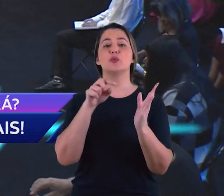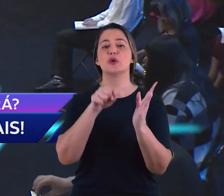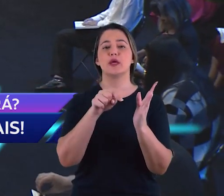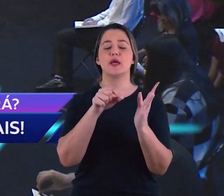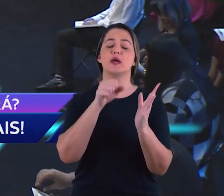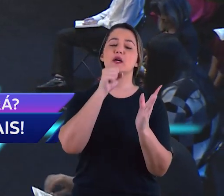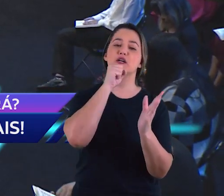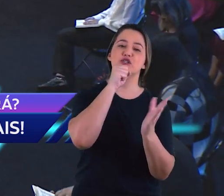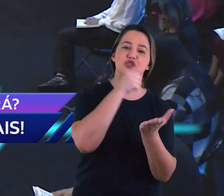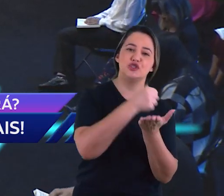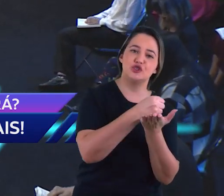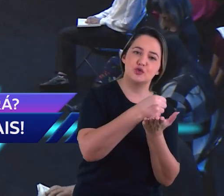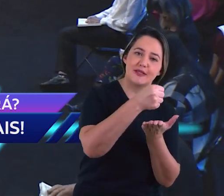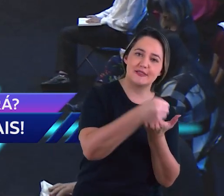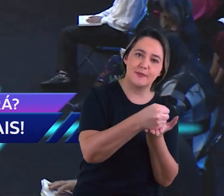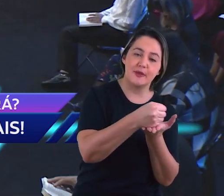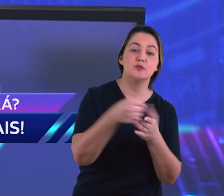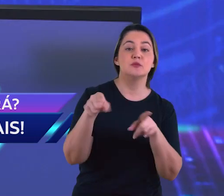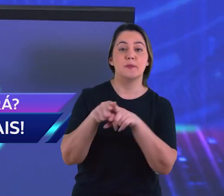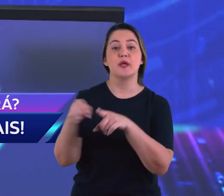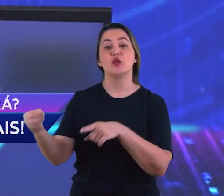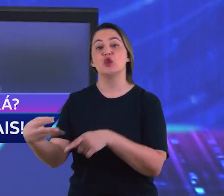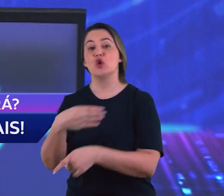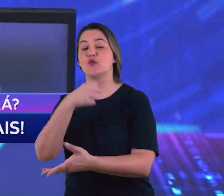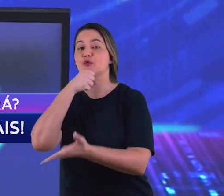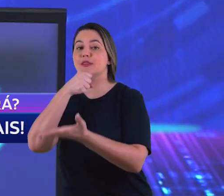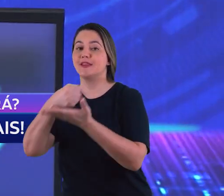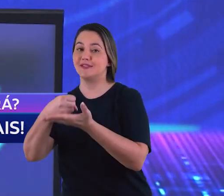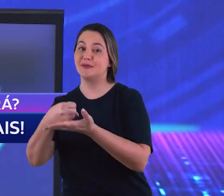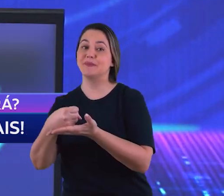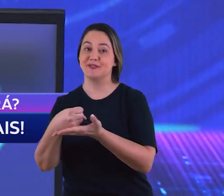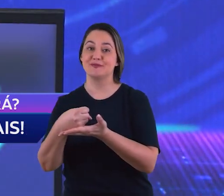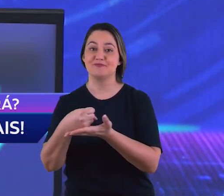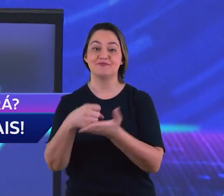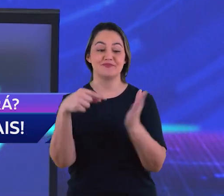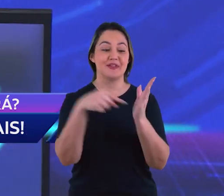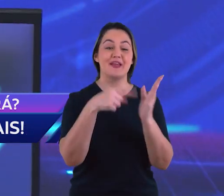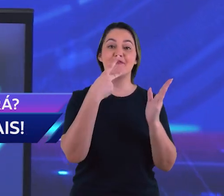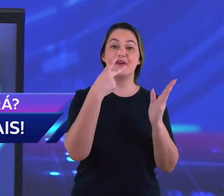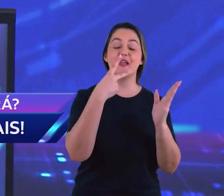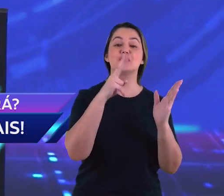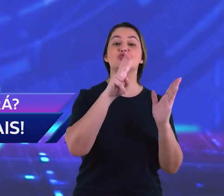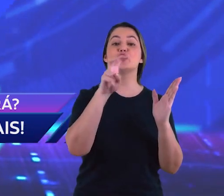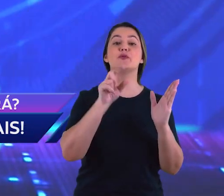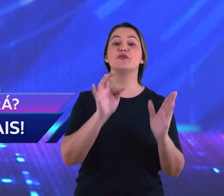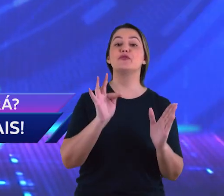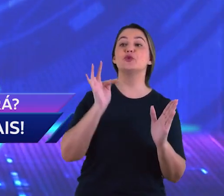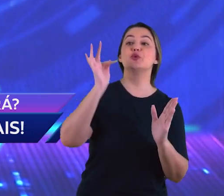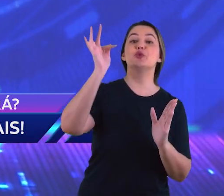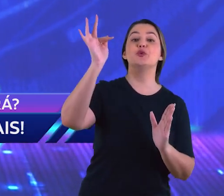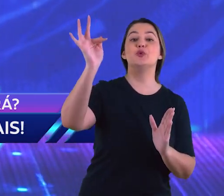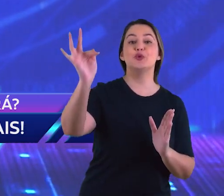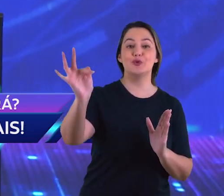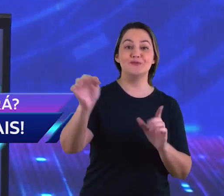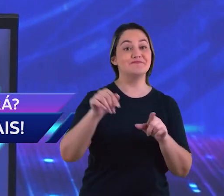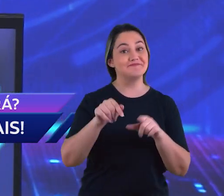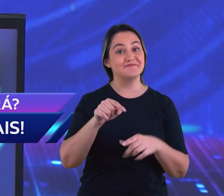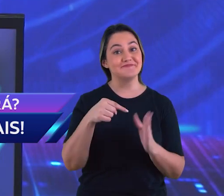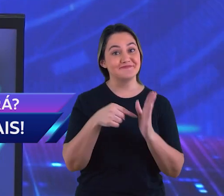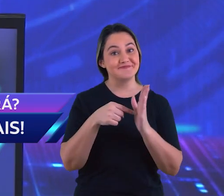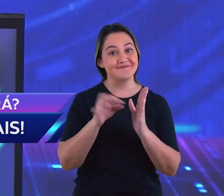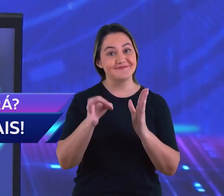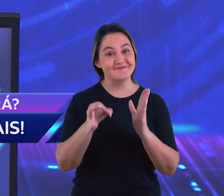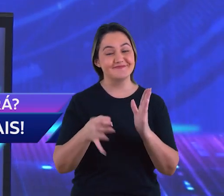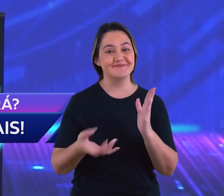do Antigo Testamento e fala do Novo Testamento. Ele tem textos que apontam para a vida eterna, textos que apontam para depois